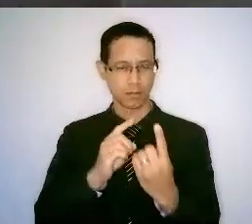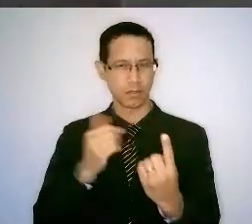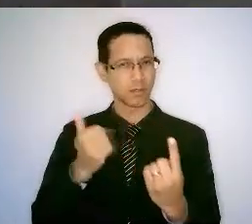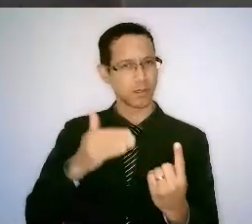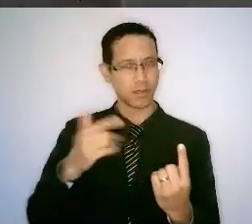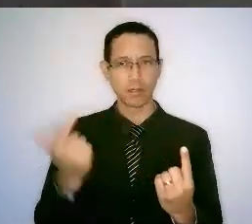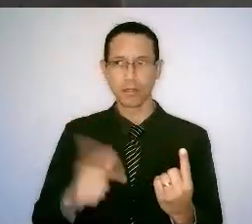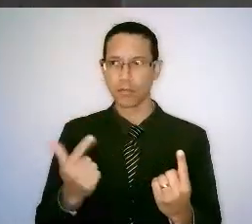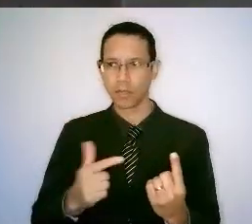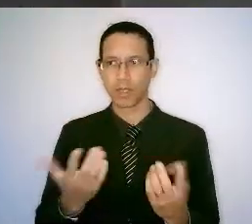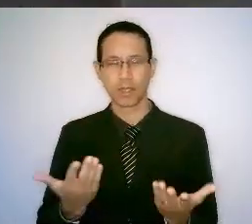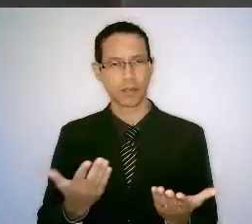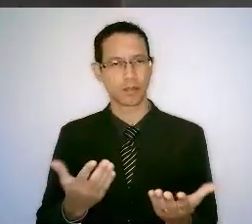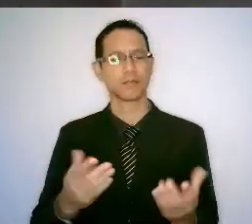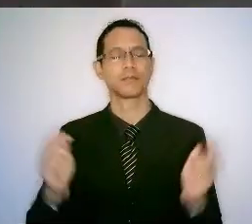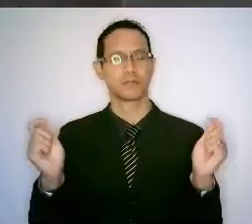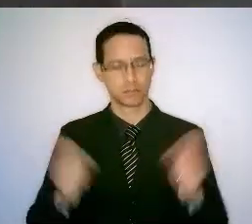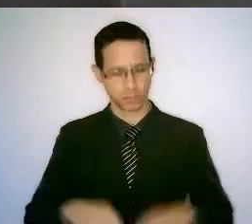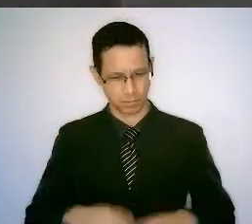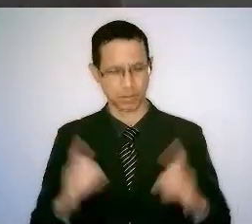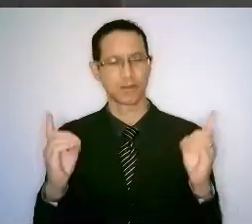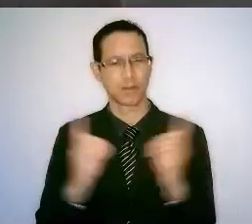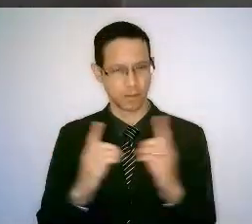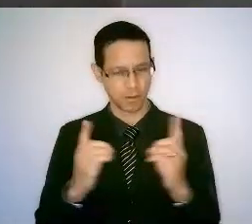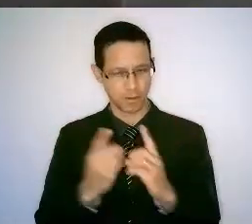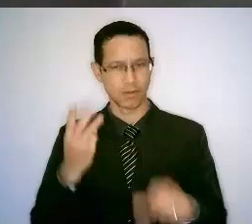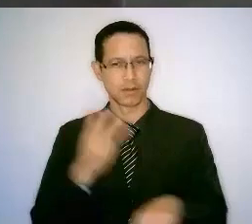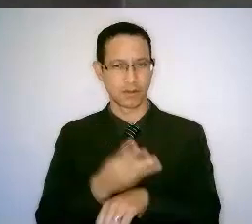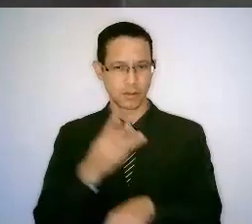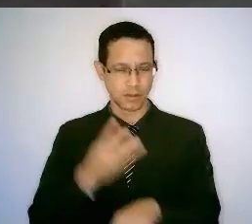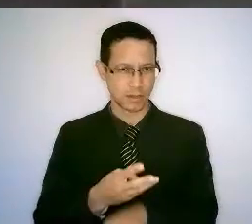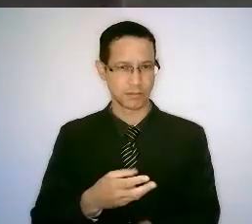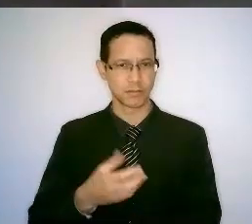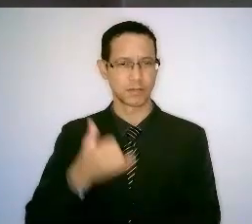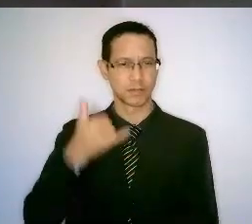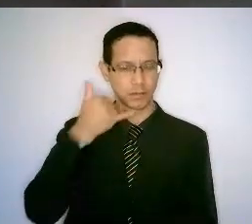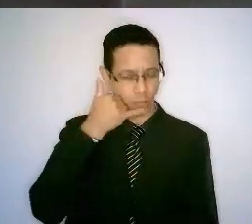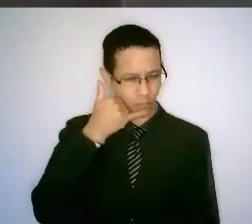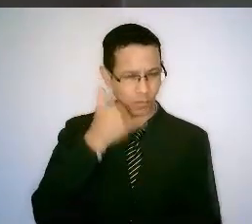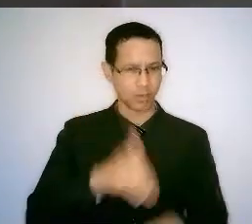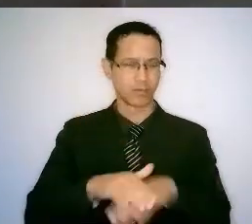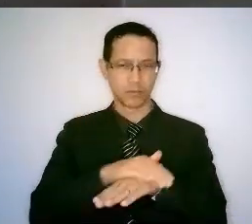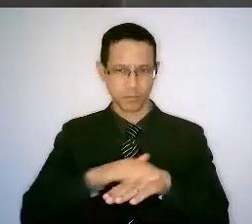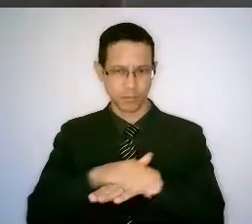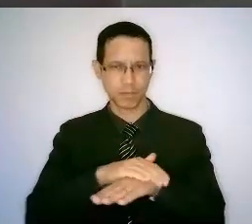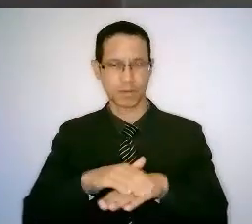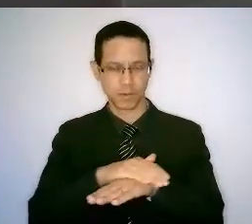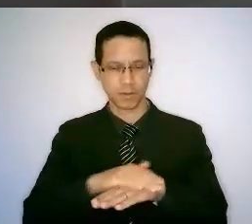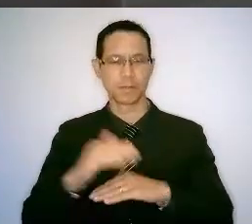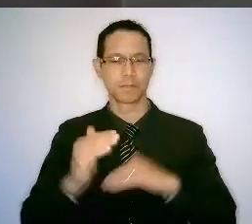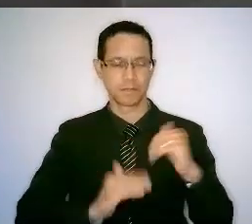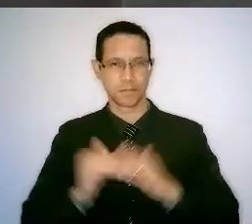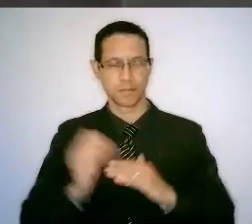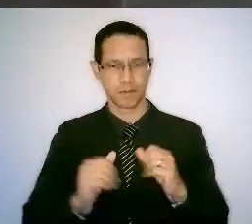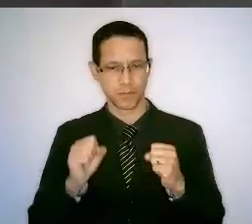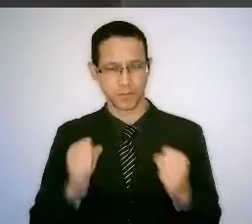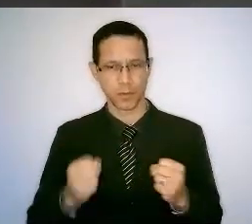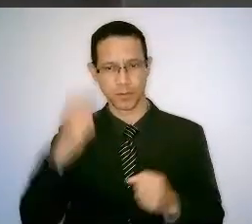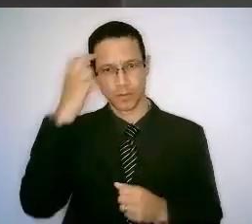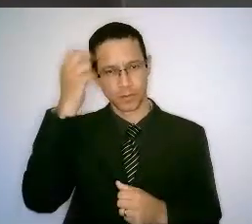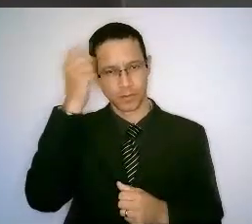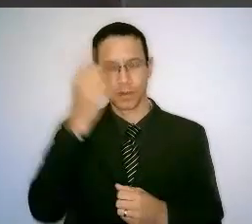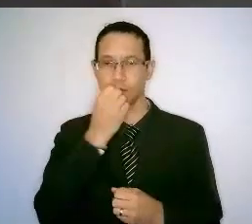WhatsApp, por telefone. Essa é a nossa prática e a nossa cultura. Desejo um bom